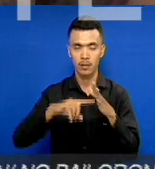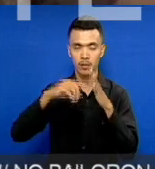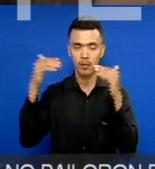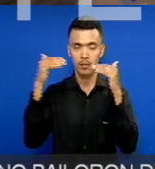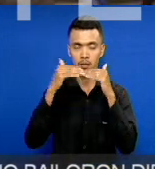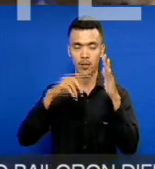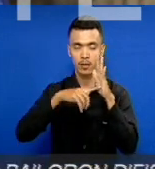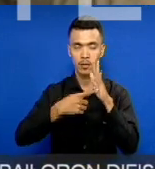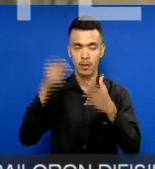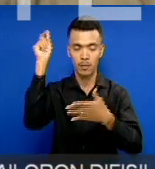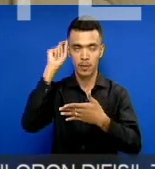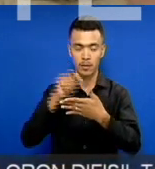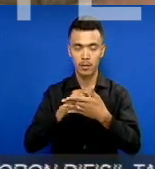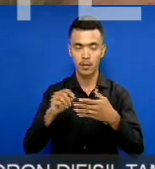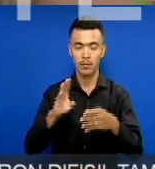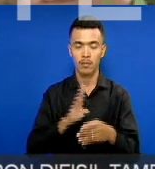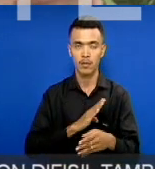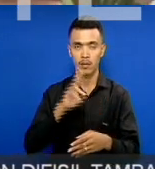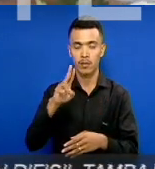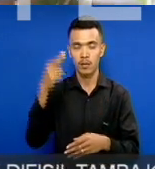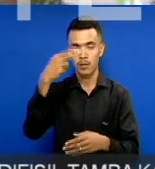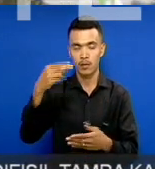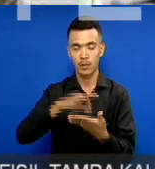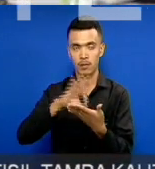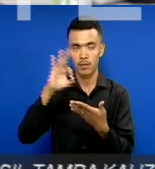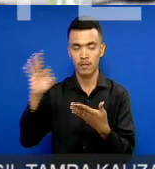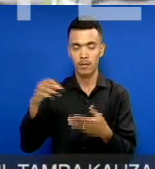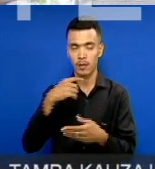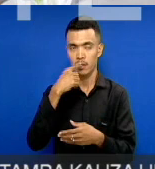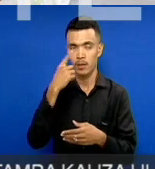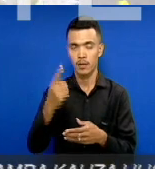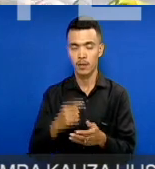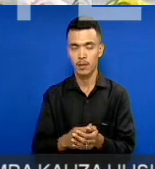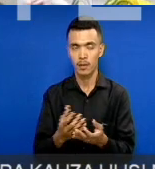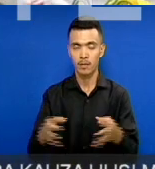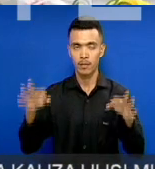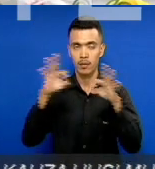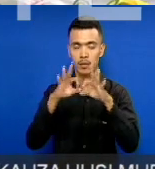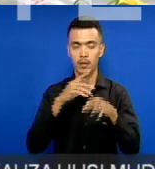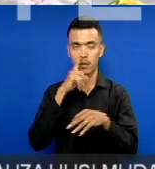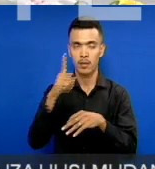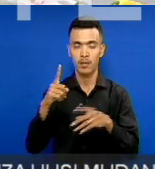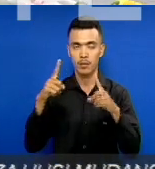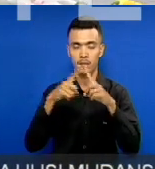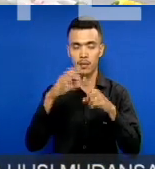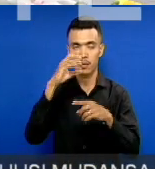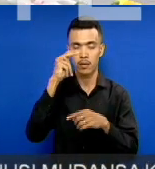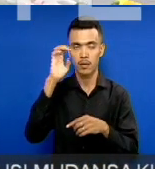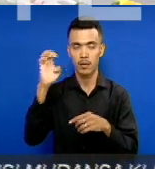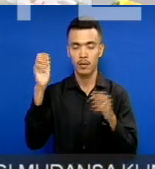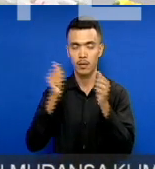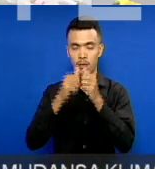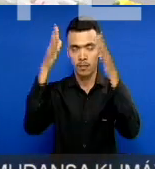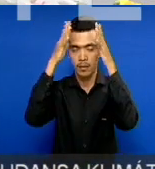administração município Baucau, quinta-feira né. José Agostinho Belo Hateten, importante tebes ba coordenação CNE o